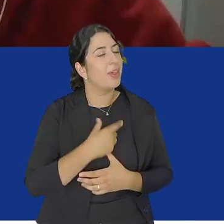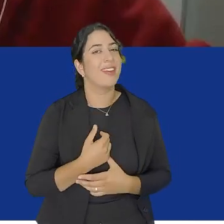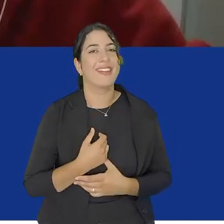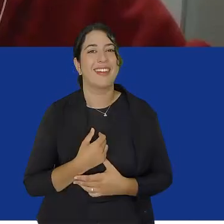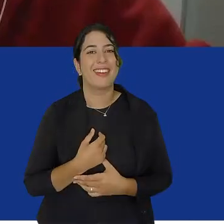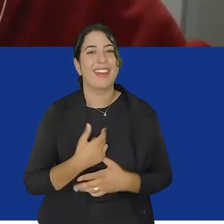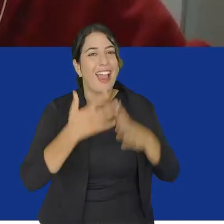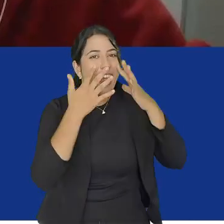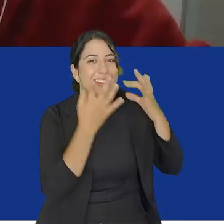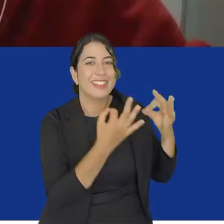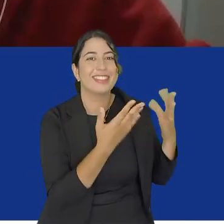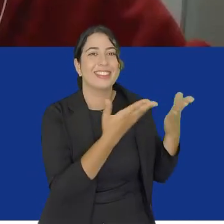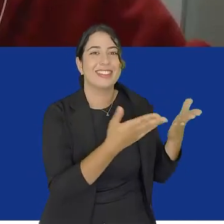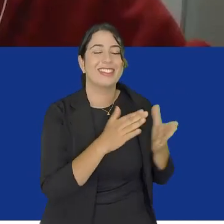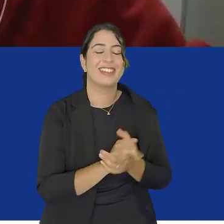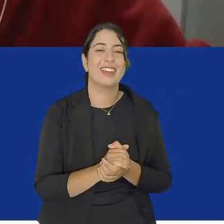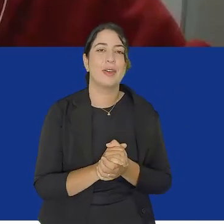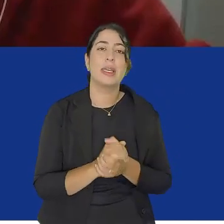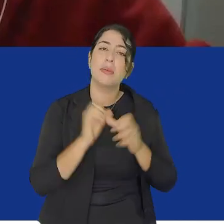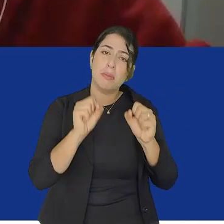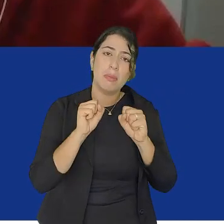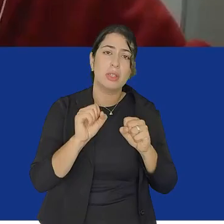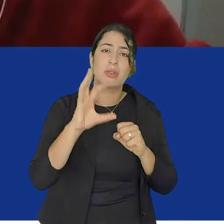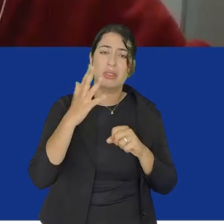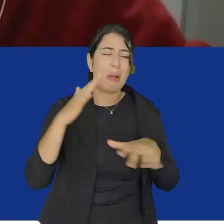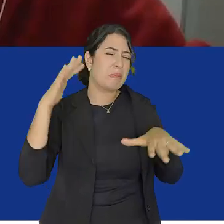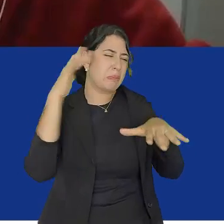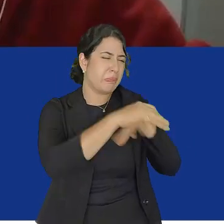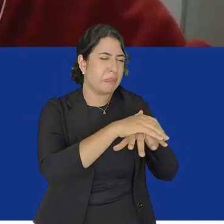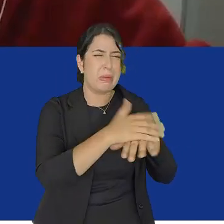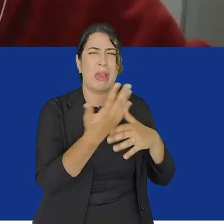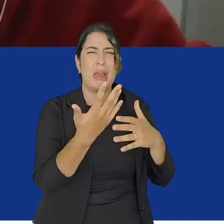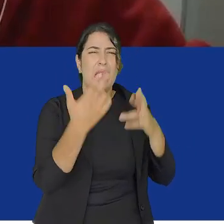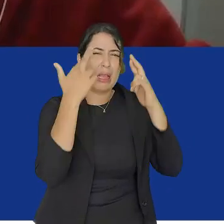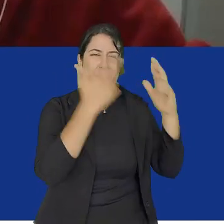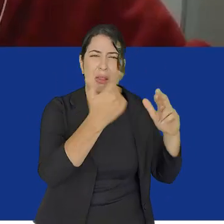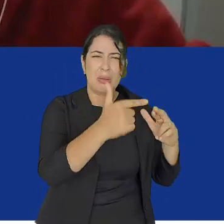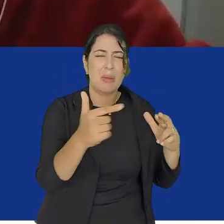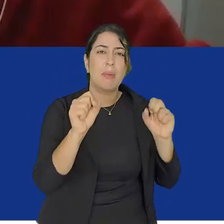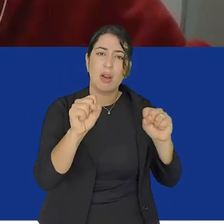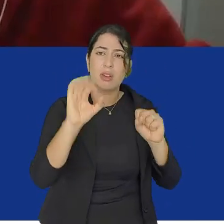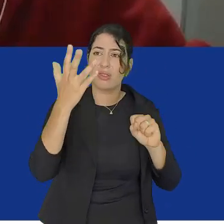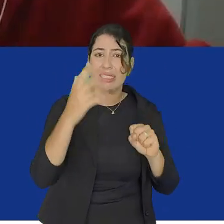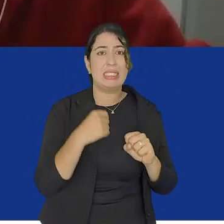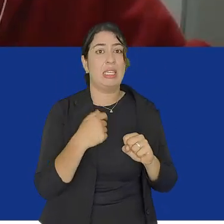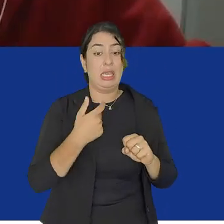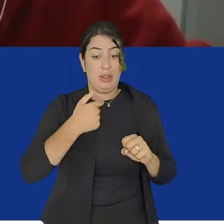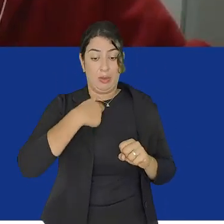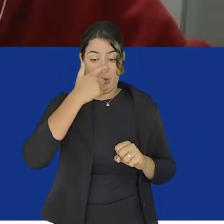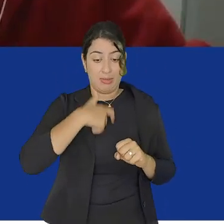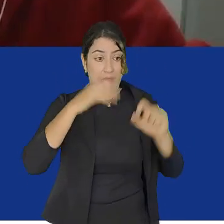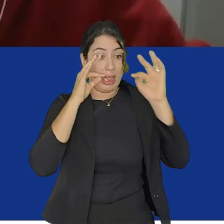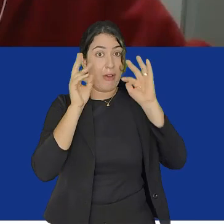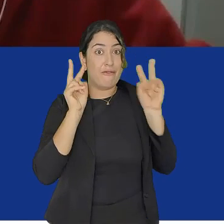né? E que pode não ter sido tratado com dignidade, com respeito, que pode sim ter vivenciado uma